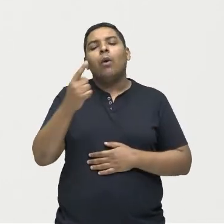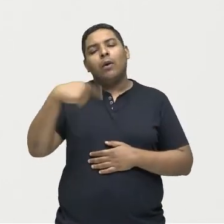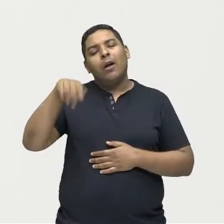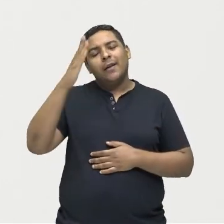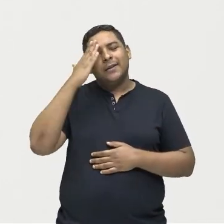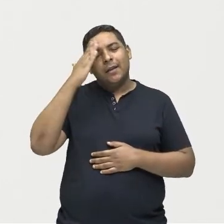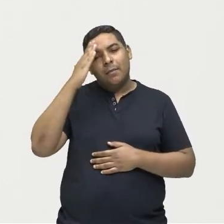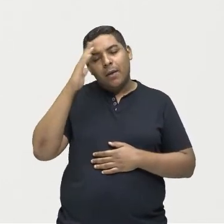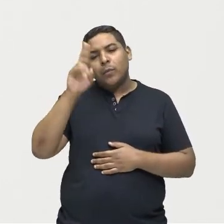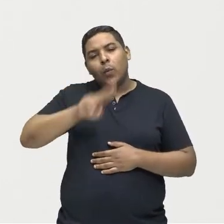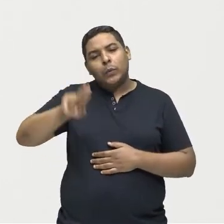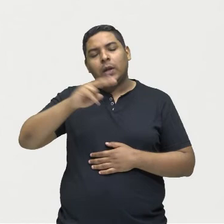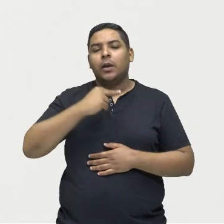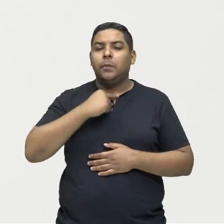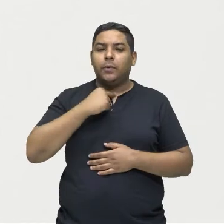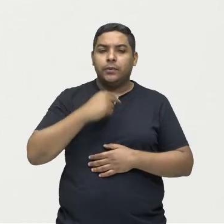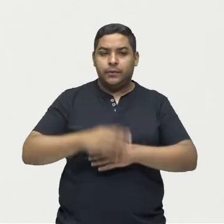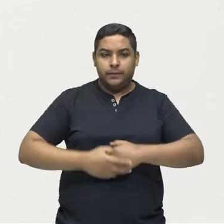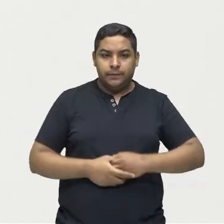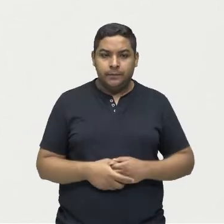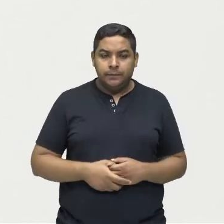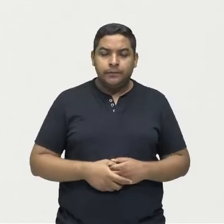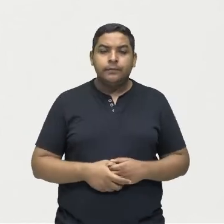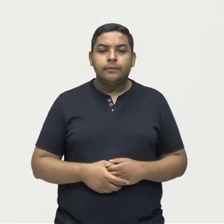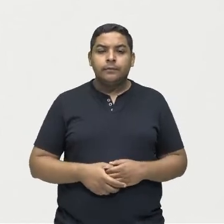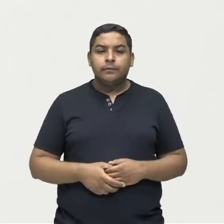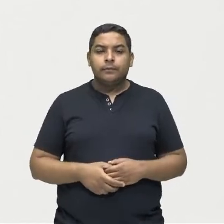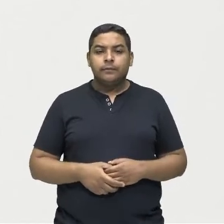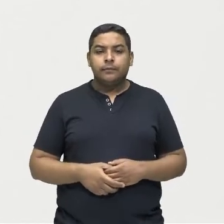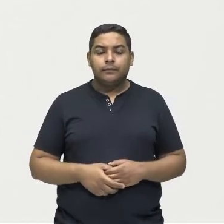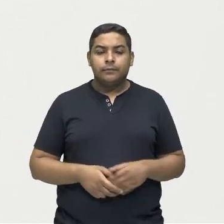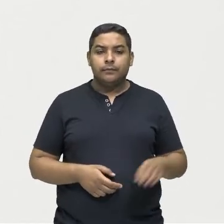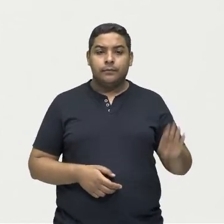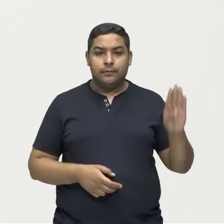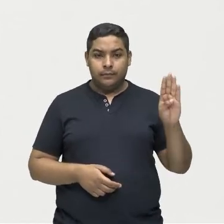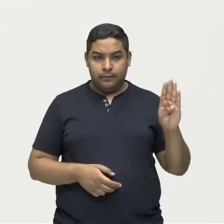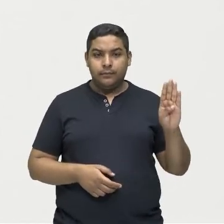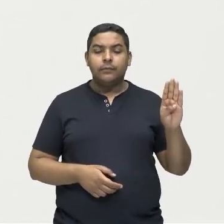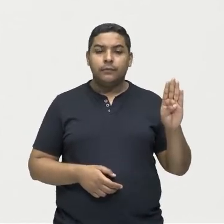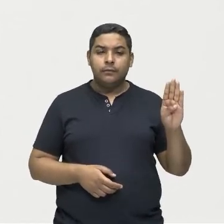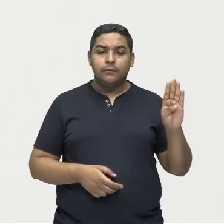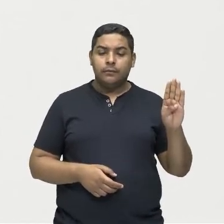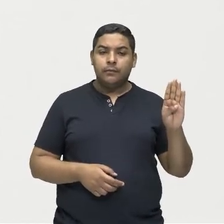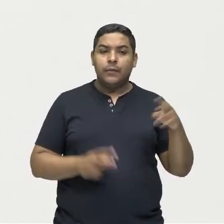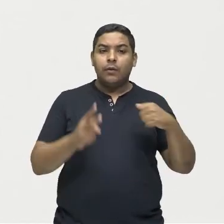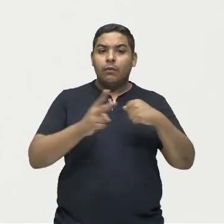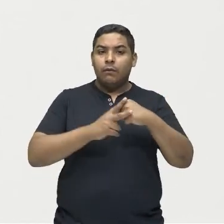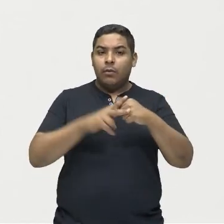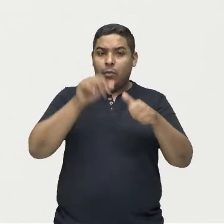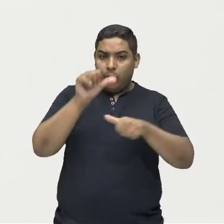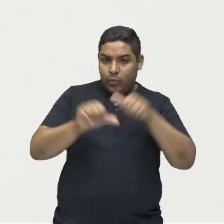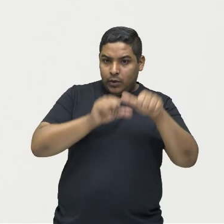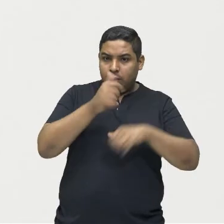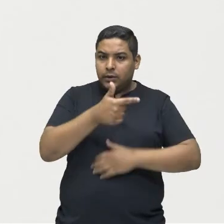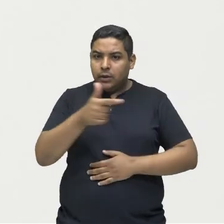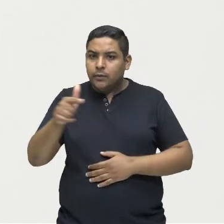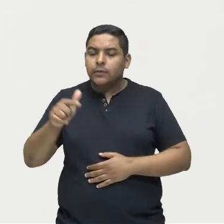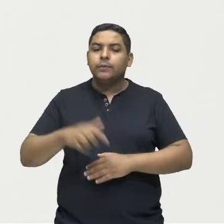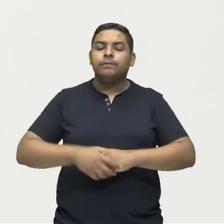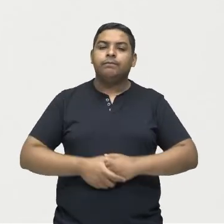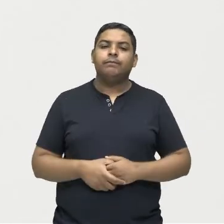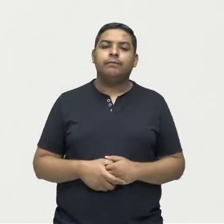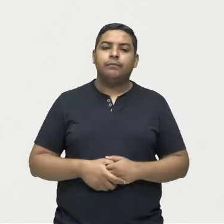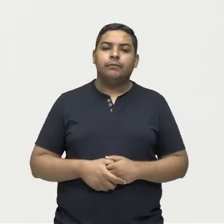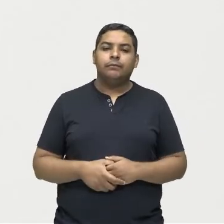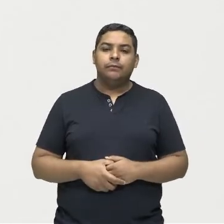B, os verbos não alteram, tá certo? Eles não podem alterar. Nós temos o goes aqui já